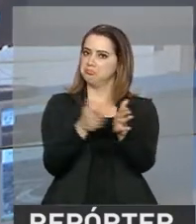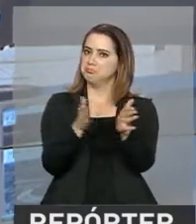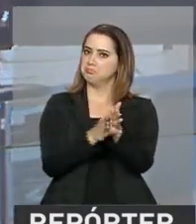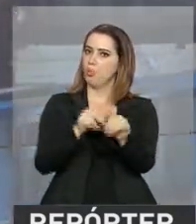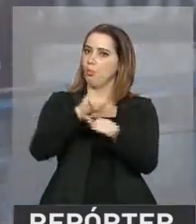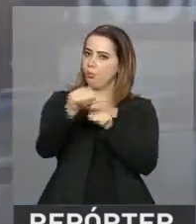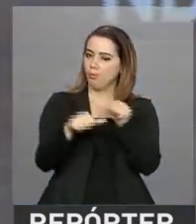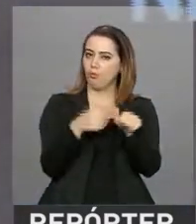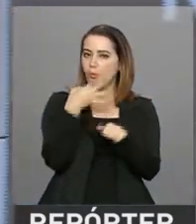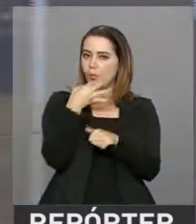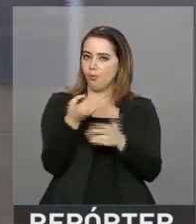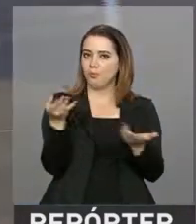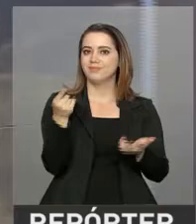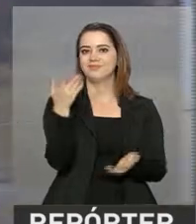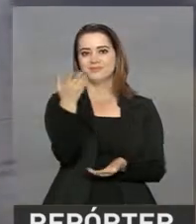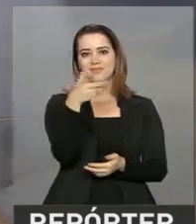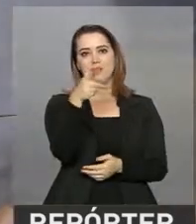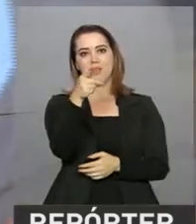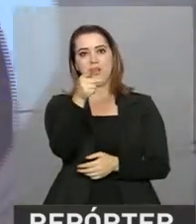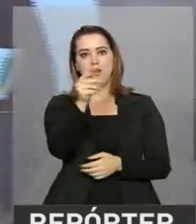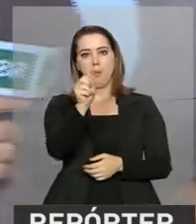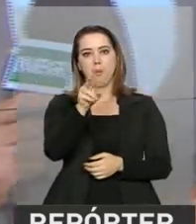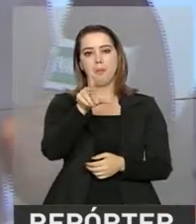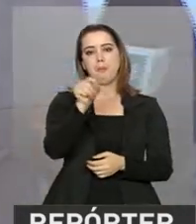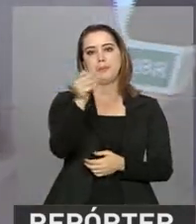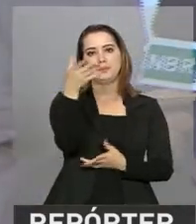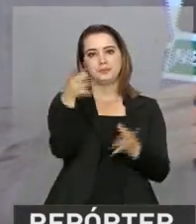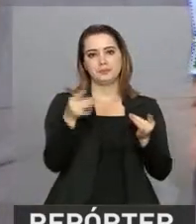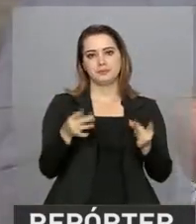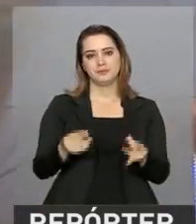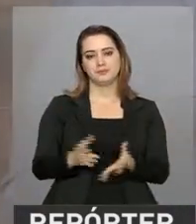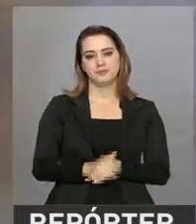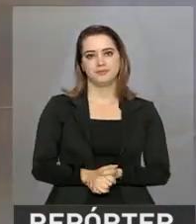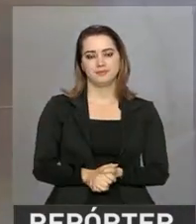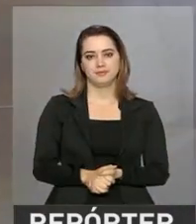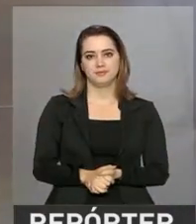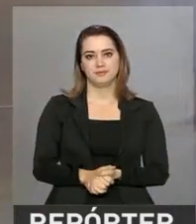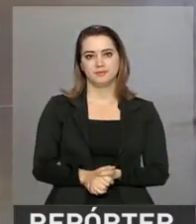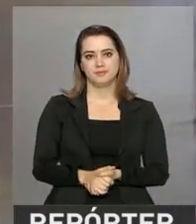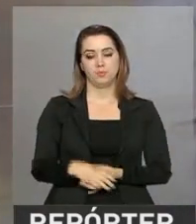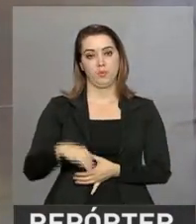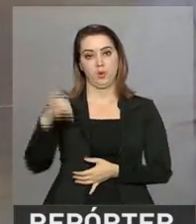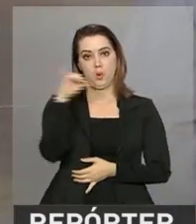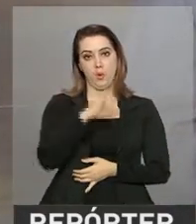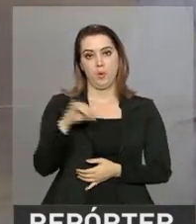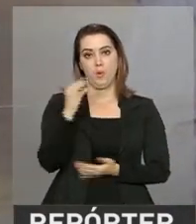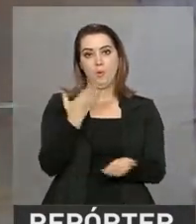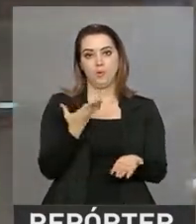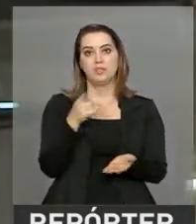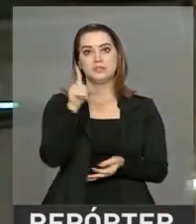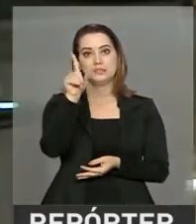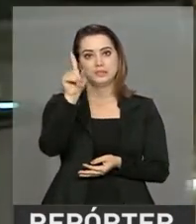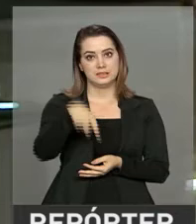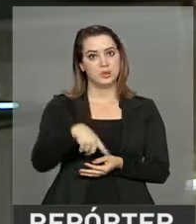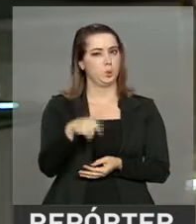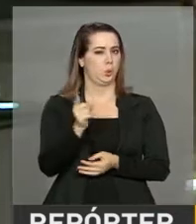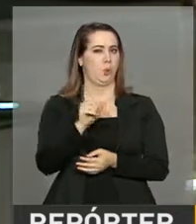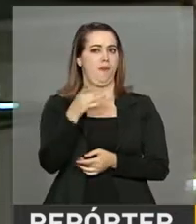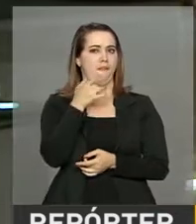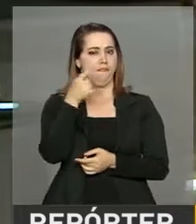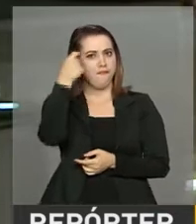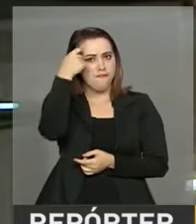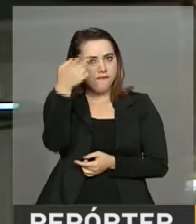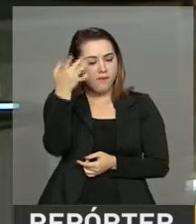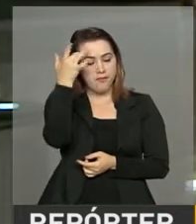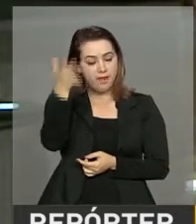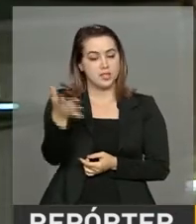E o repórter Paulo La Sálvia tem mais detalhes sobre esse assunto para a gente. Olá, Paulo. Olá, Zé Luiz. E olha que isso não é muito fácil de ocorrer, não.